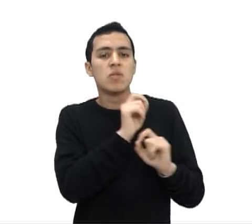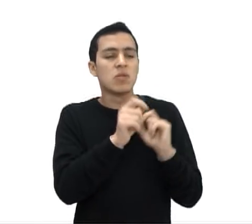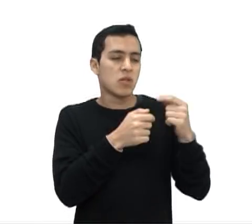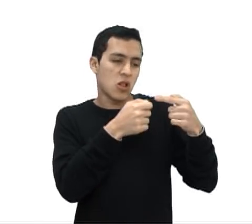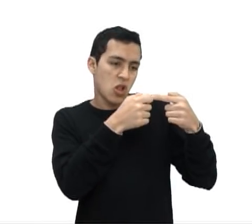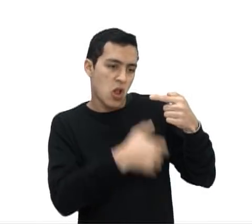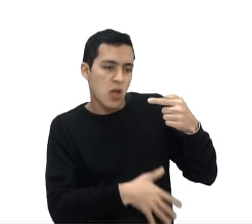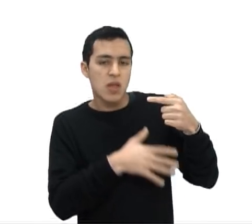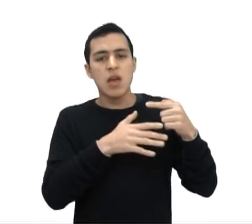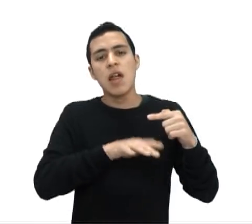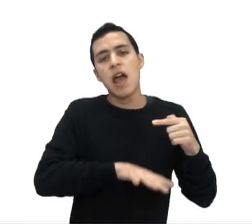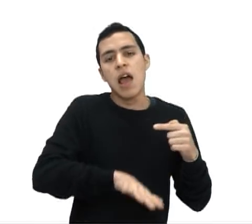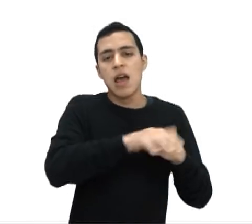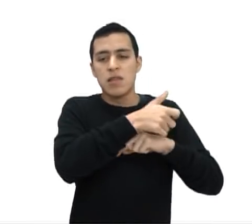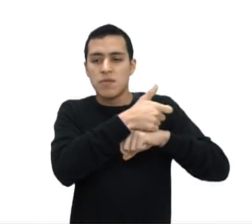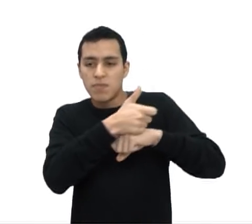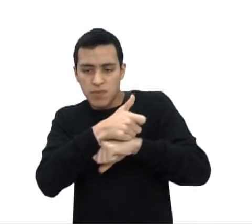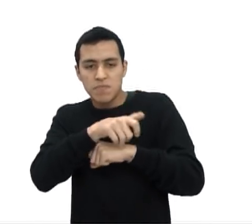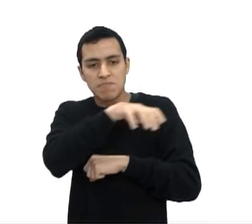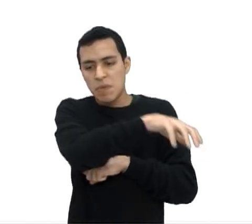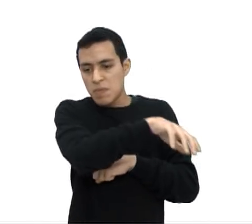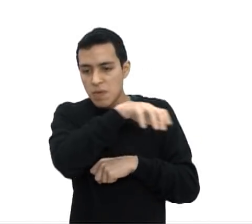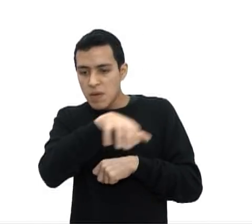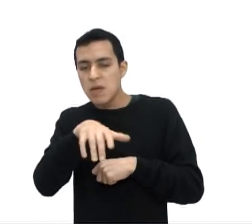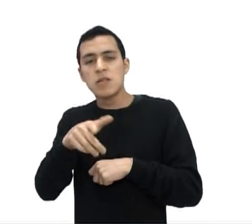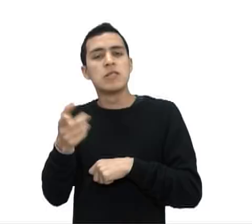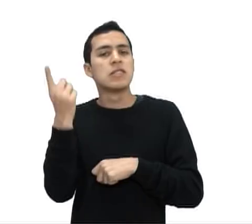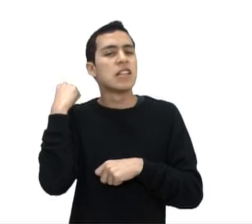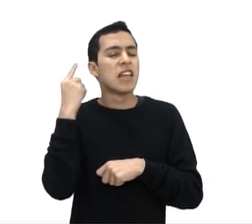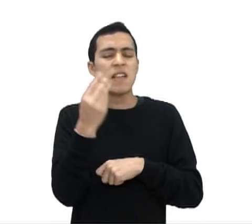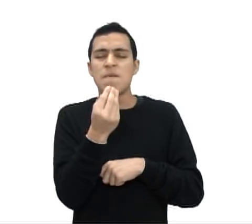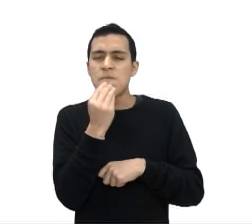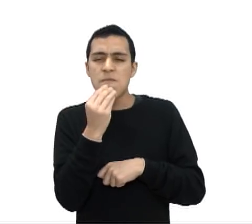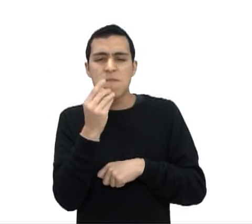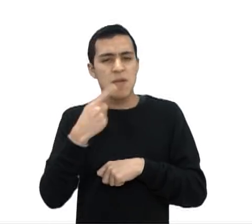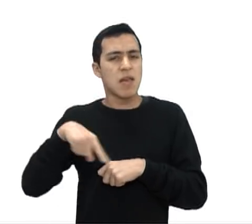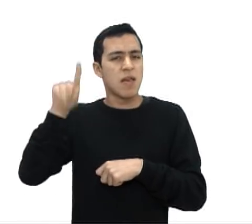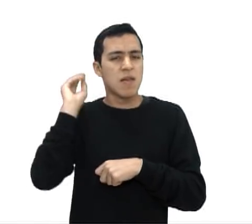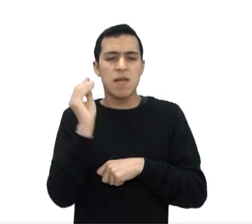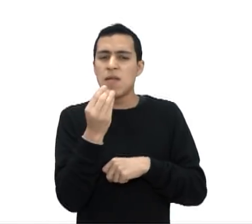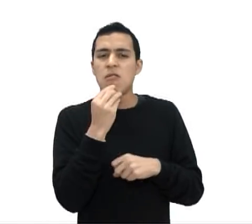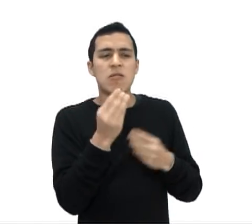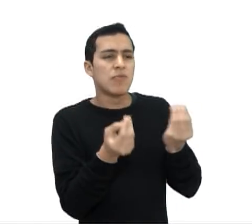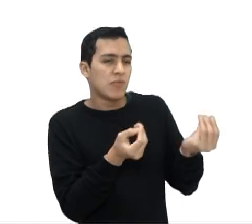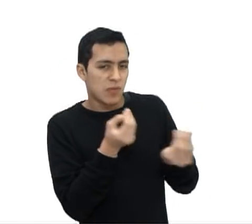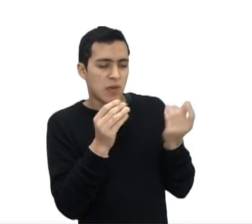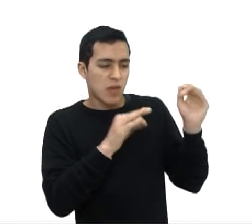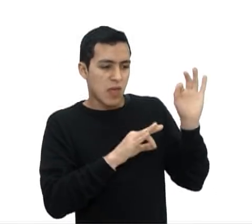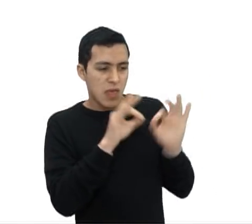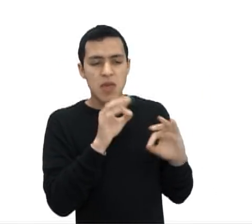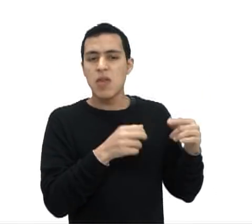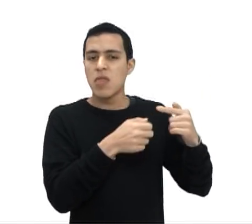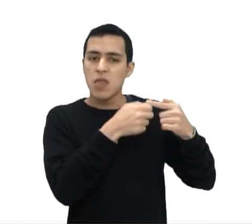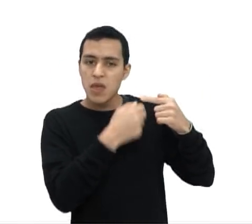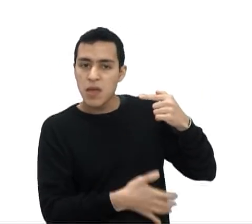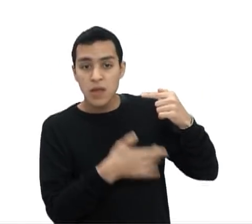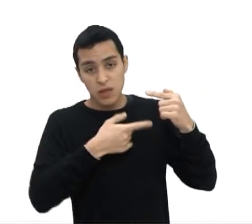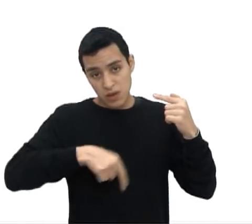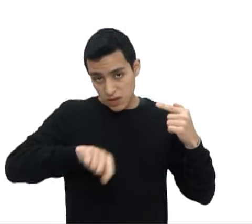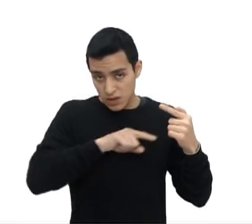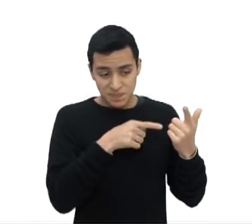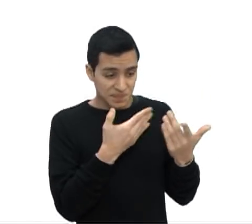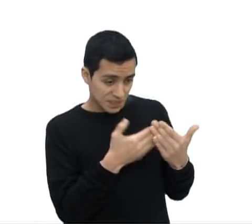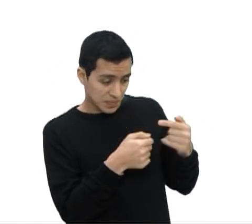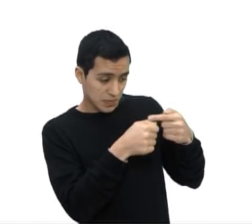setor, profissão, né, e tivemos a oportunidade de fazermos aí um pequeno glossário, né, no caso a gente estudou o